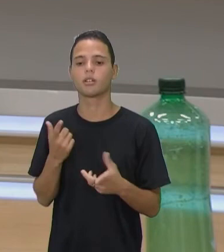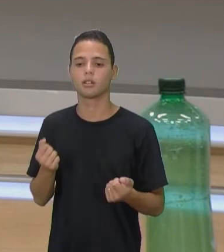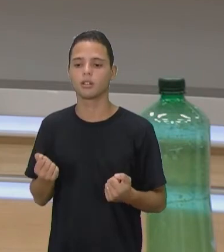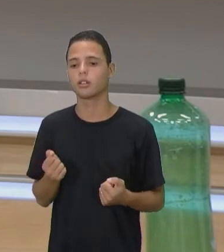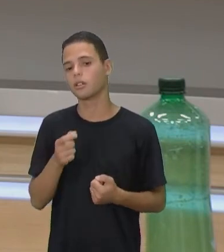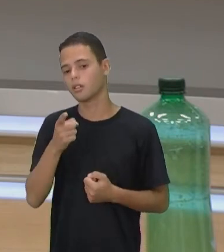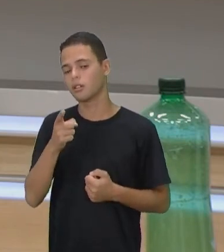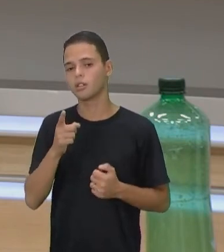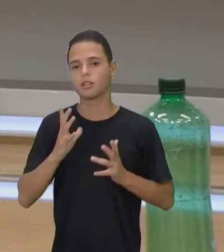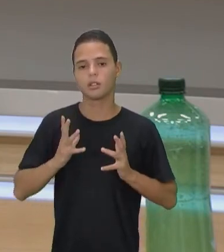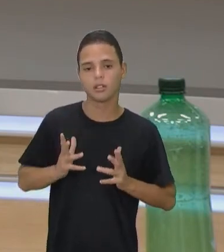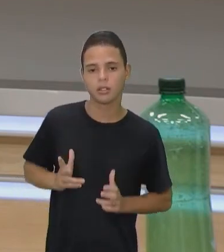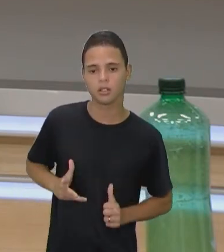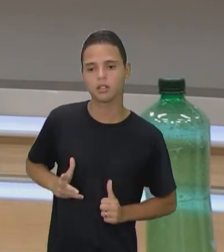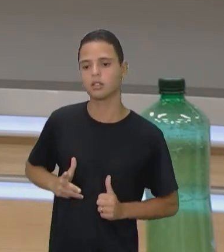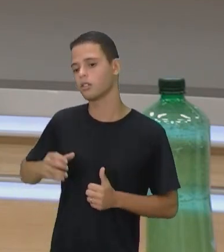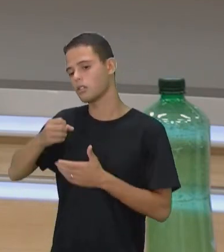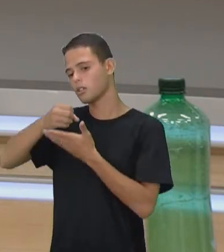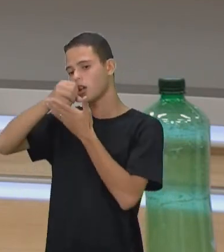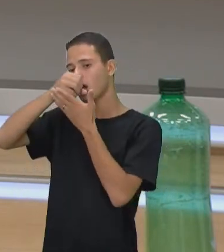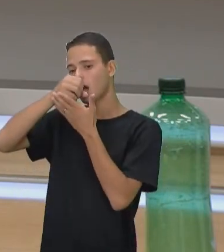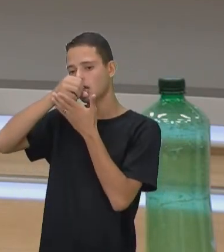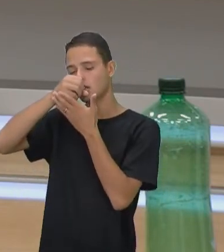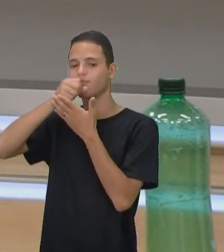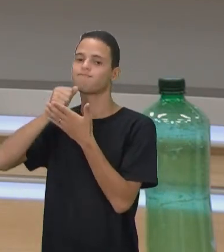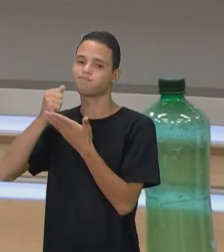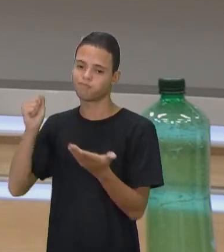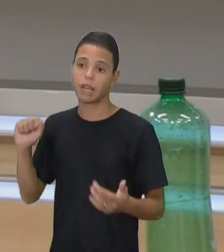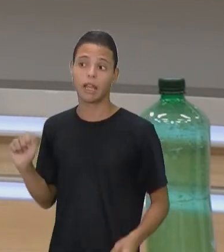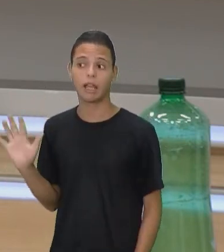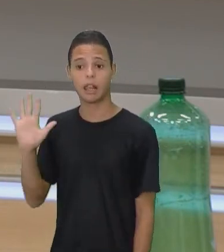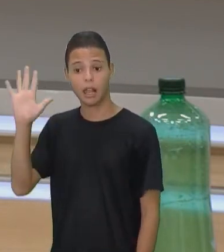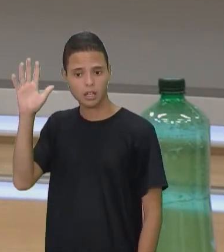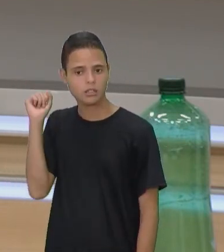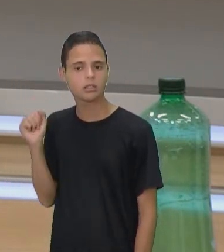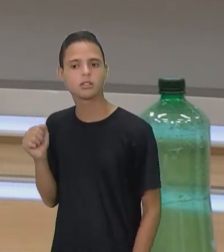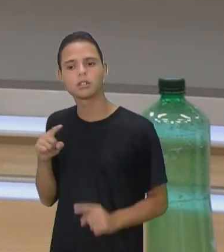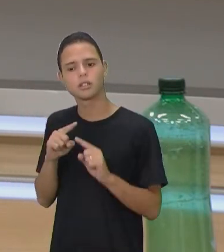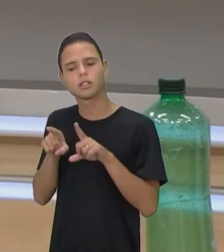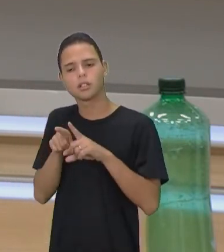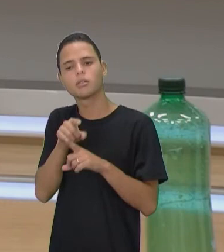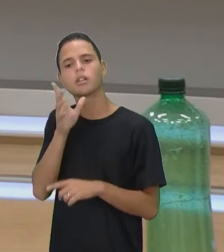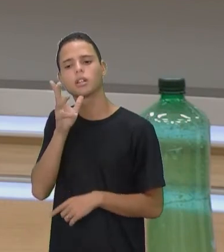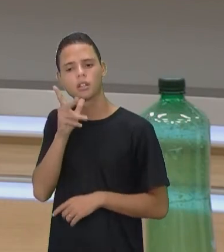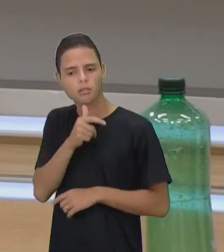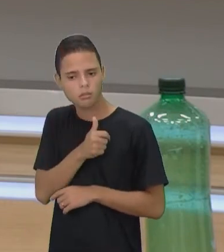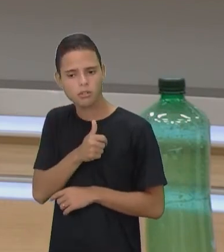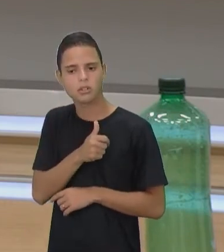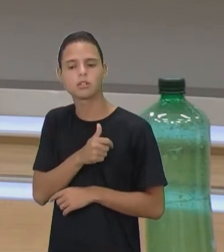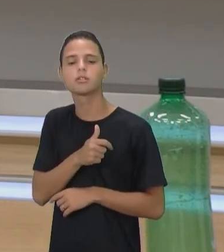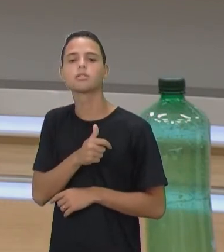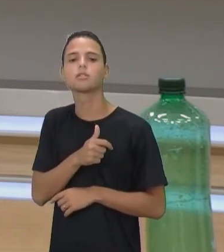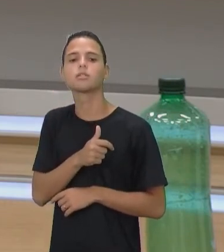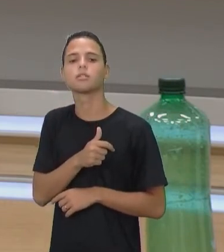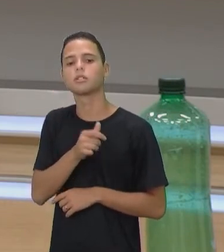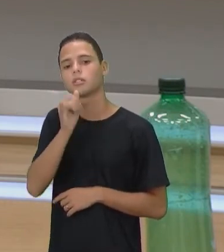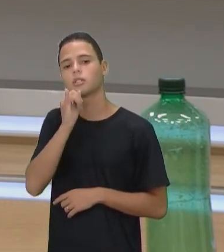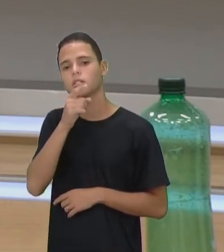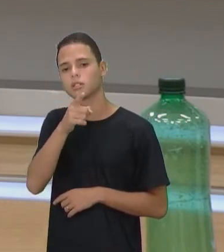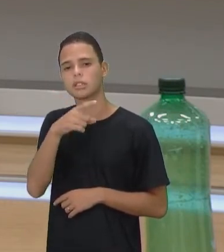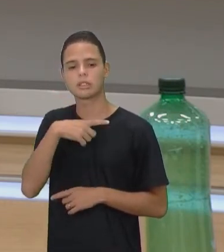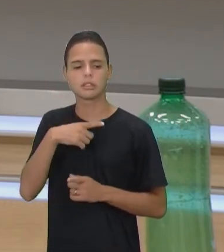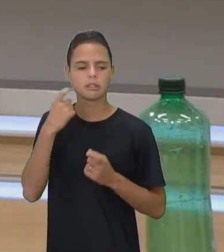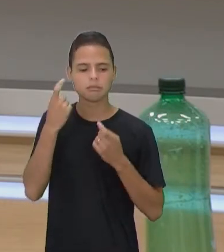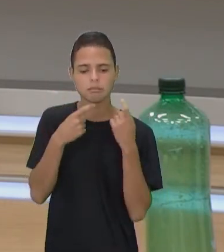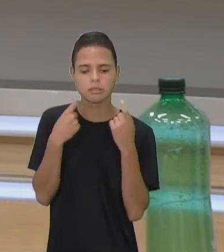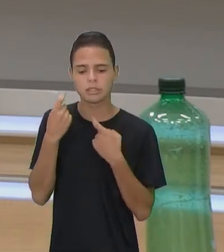despoluir a água, além de hoje ser muito cara, é muito demorada. Então, a gente não tem que pensar de novo, quando a gente só estiver passando por preocupações,